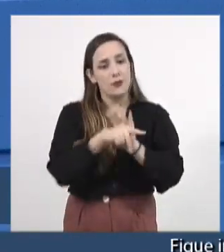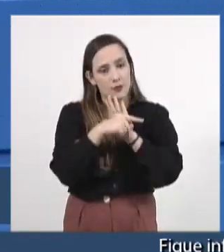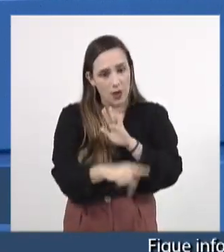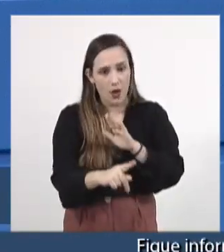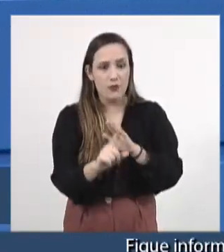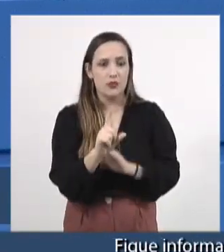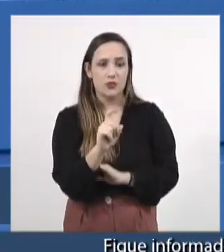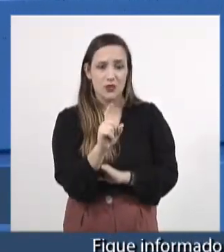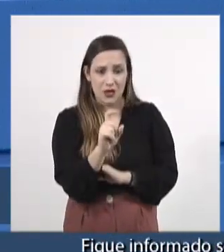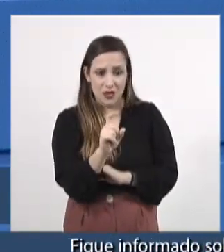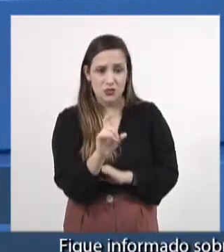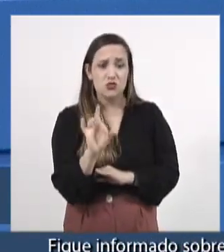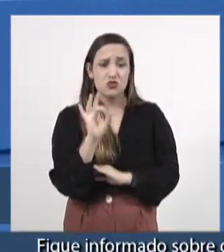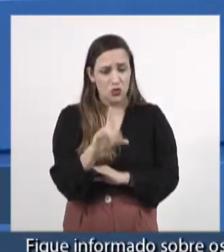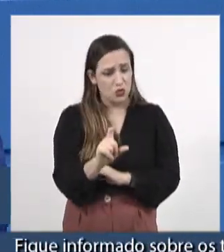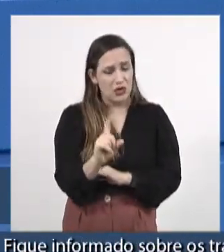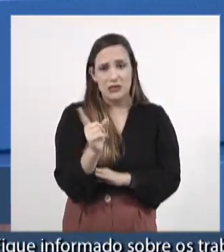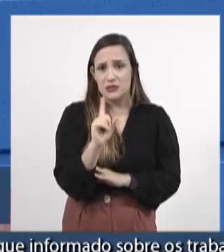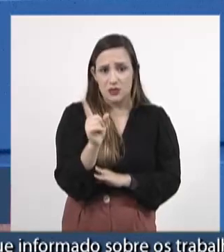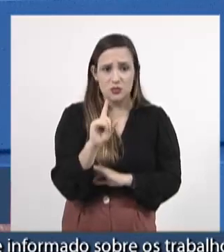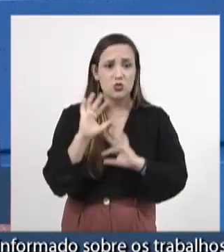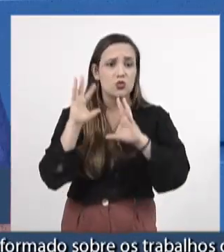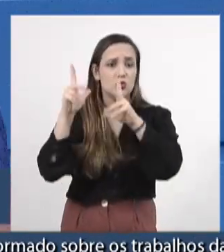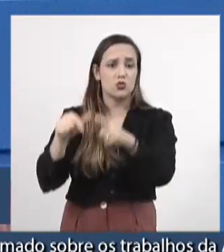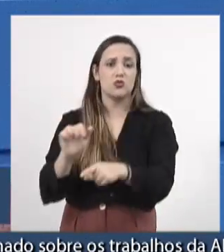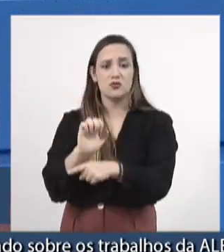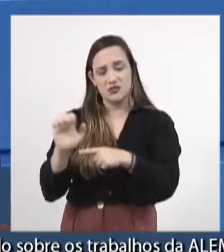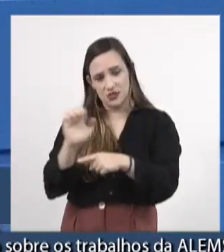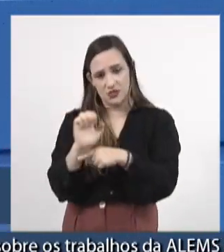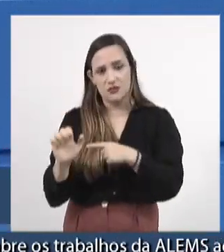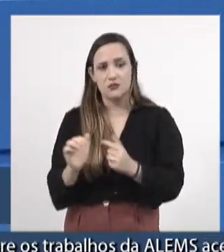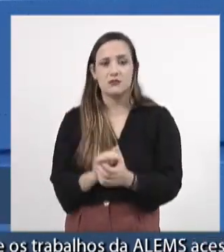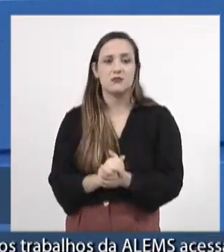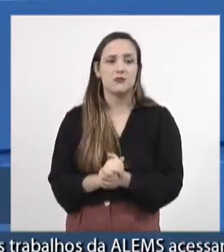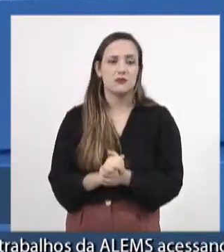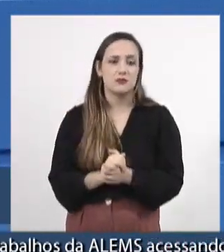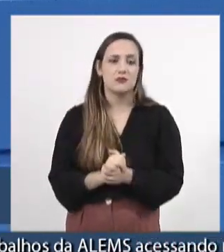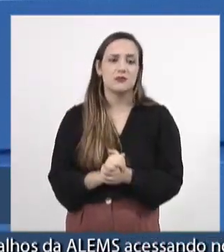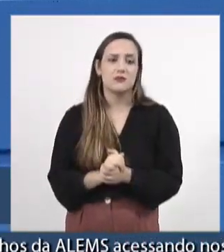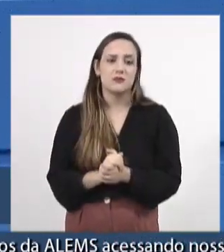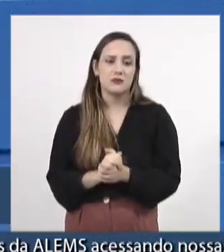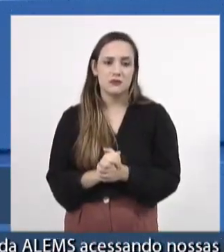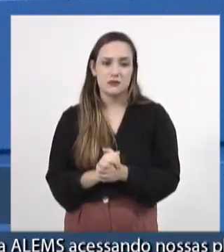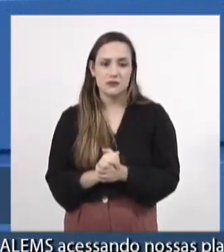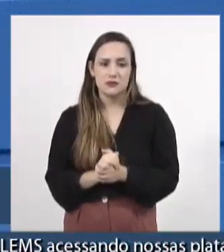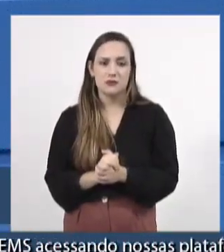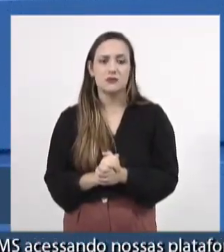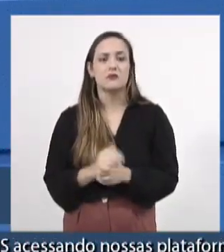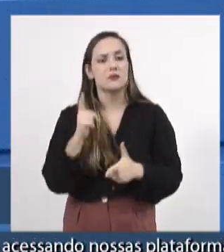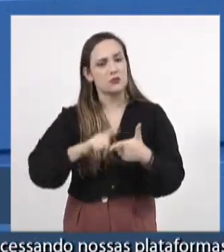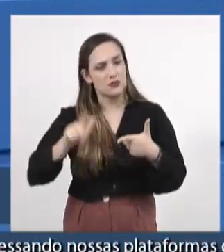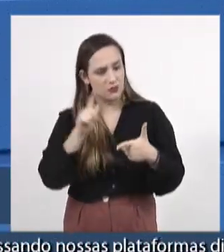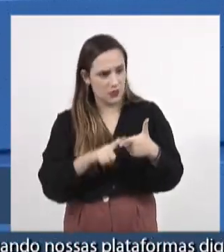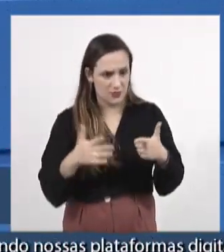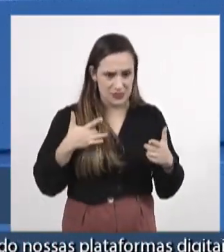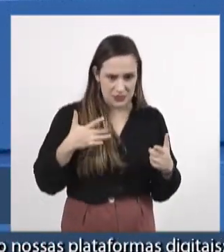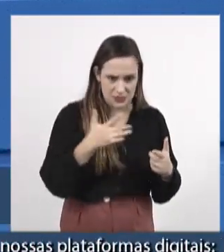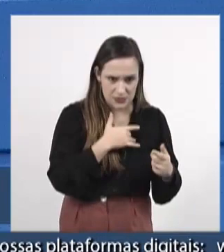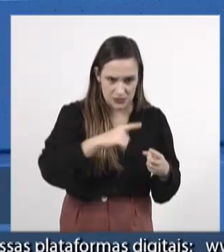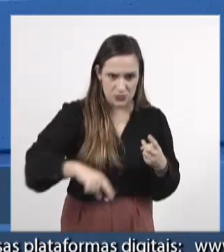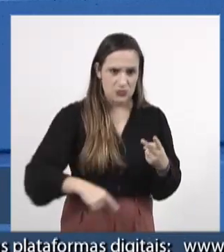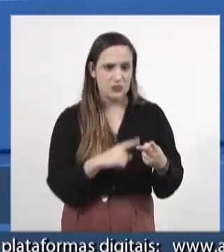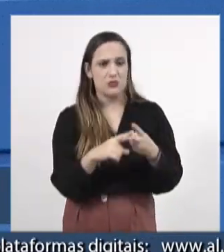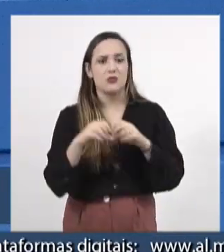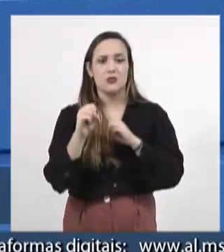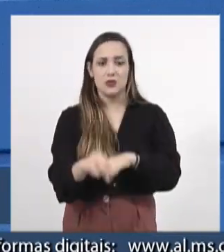Dourados, e não só de Dourados, eu acho que no Estado todo, mas em Dourados essa situação é bastante agravante, além dos problemas da saúde, além dos